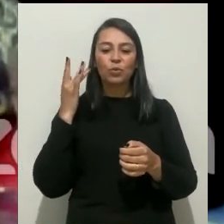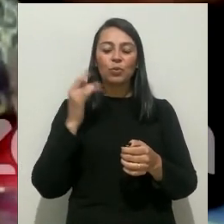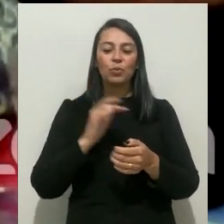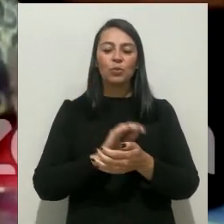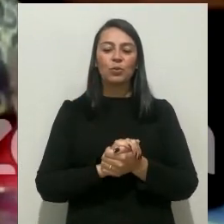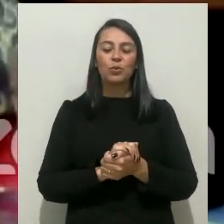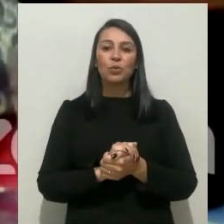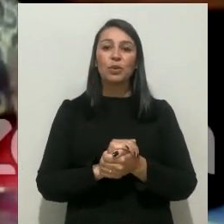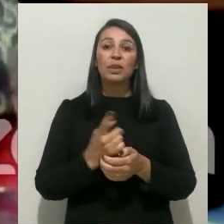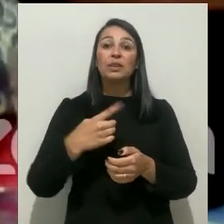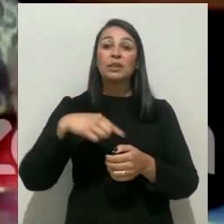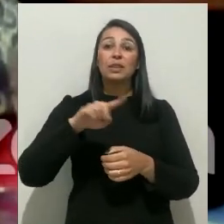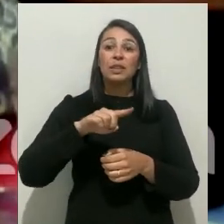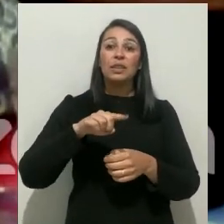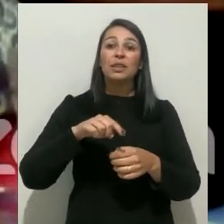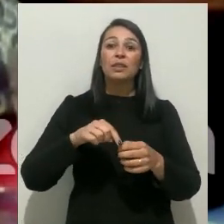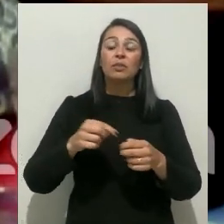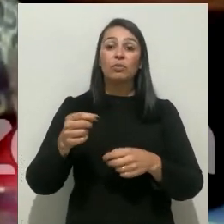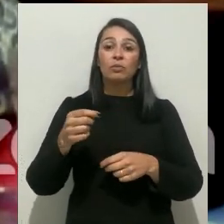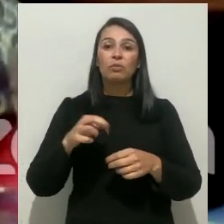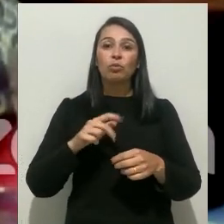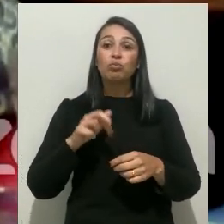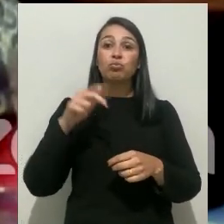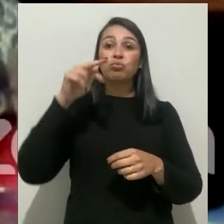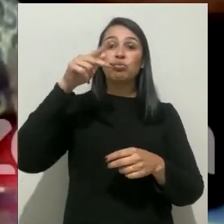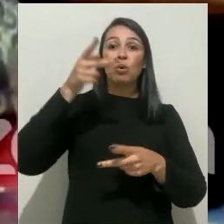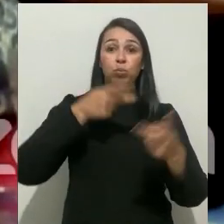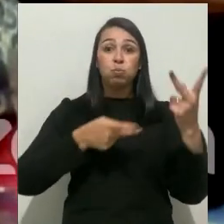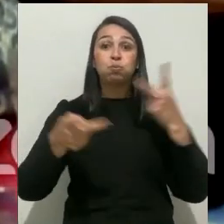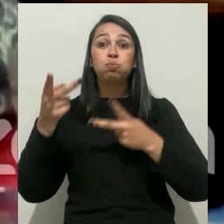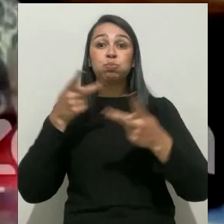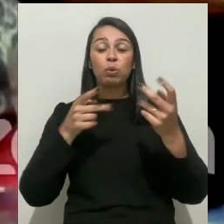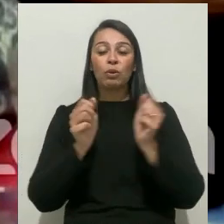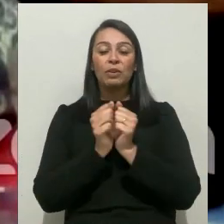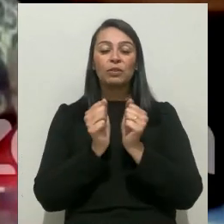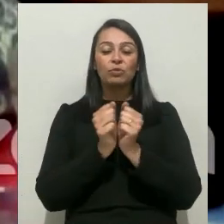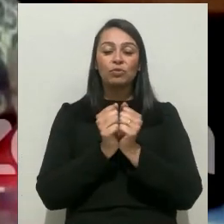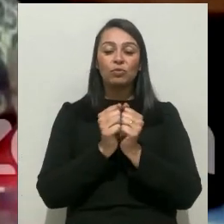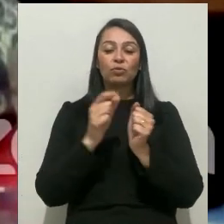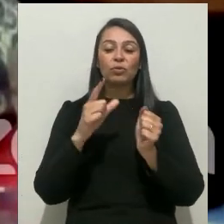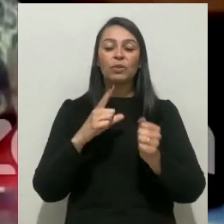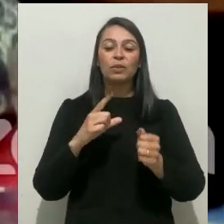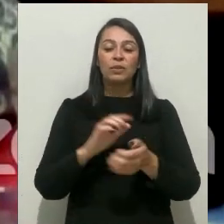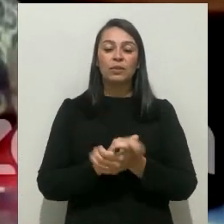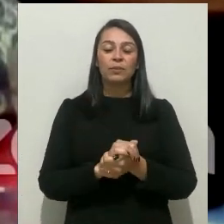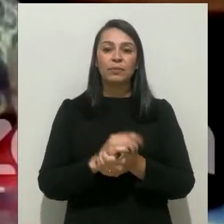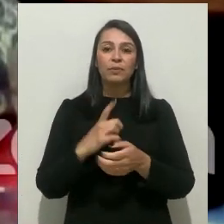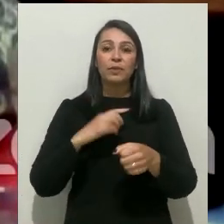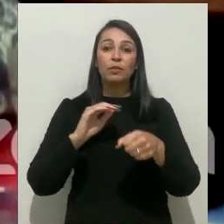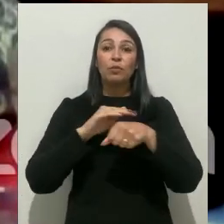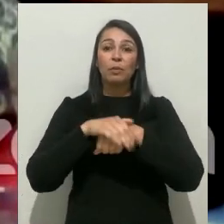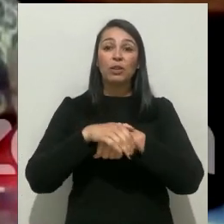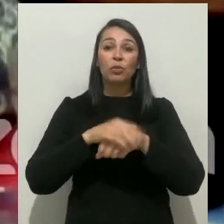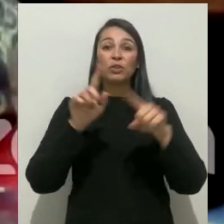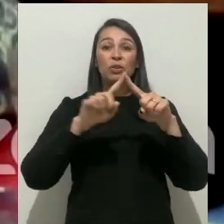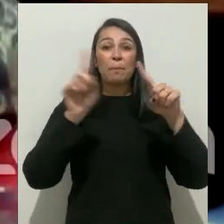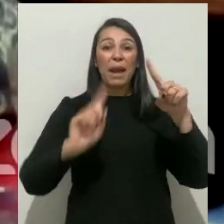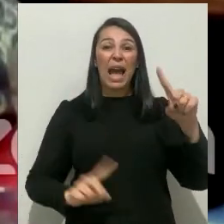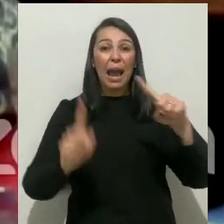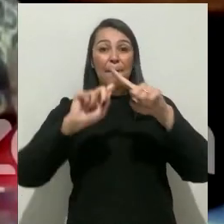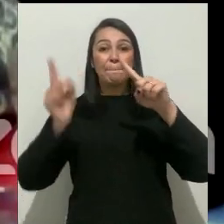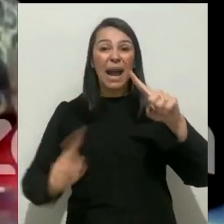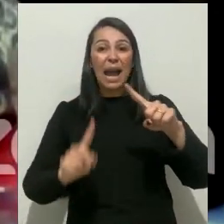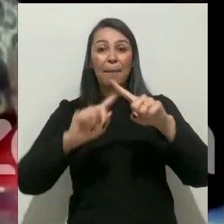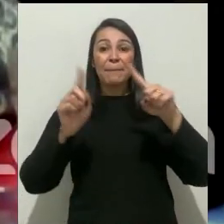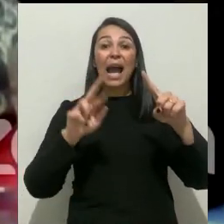cão, subir lá para o morro, ficar nos ventos. Ele calculou, teve uma noite, foram 30 raios que bateram em cima.